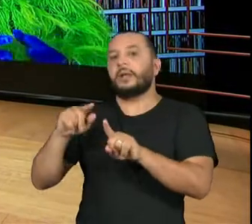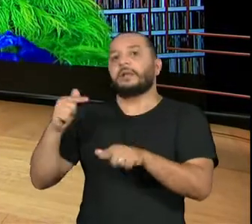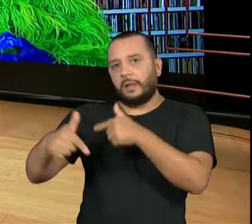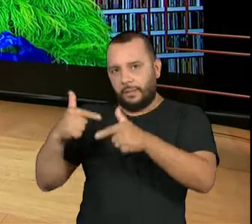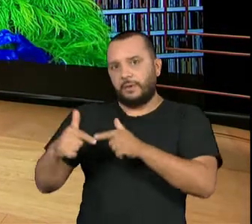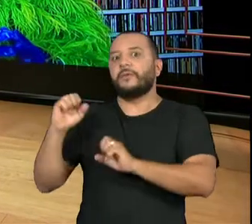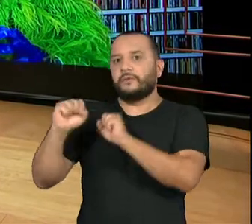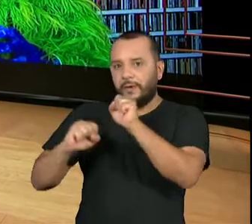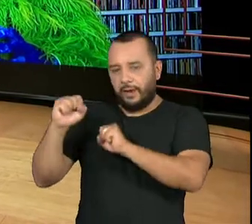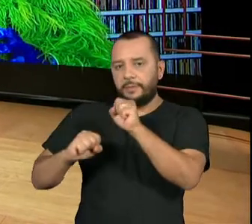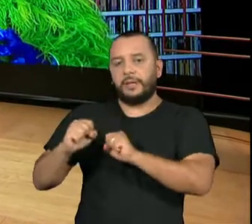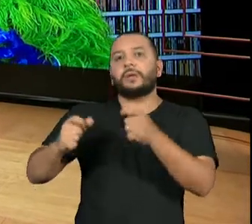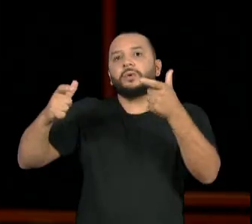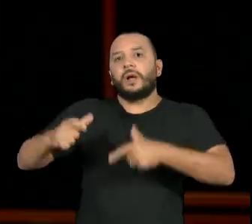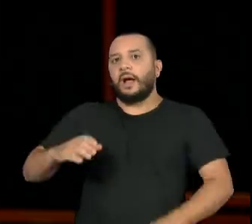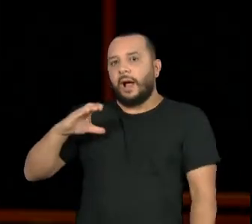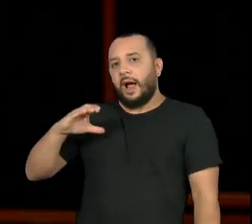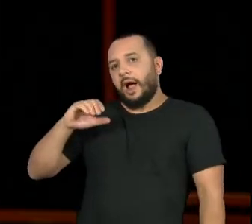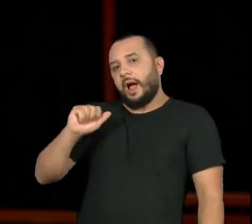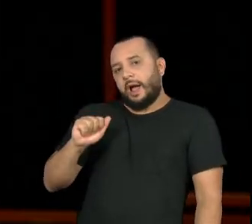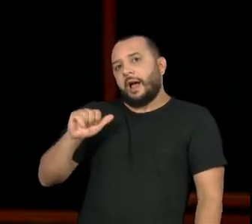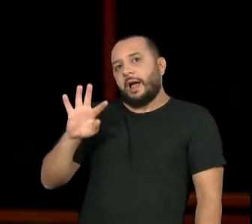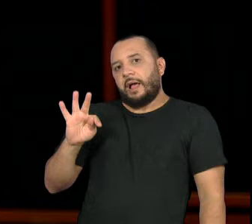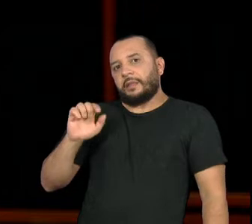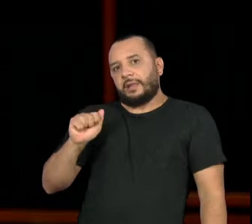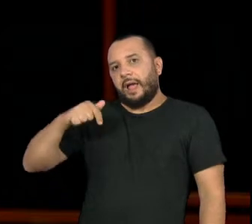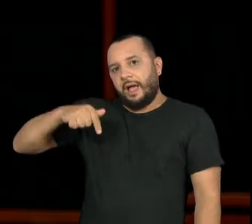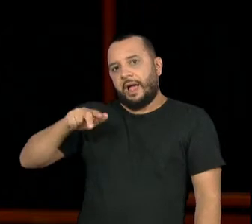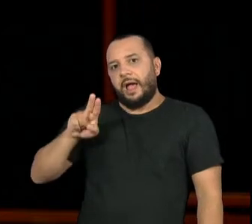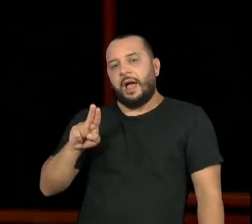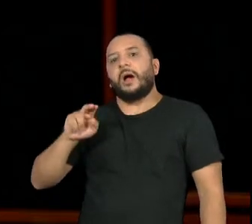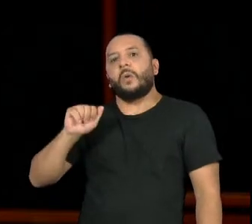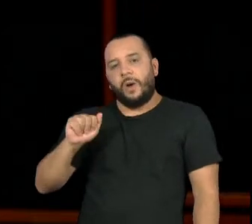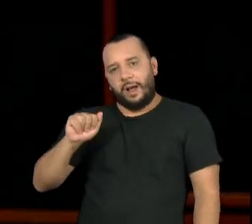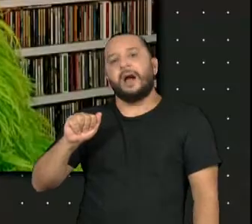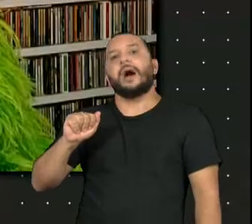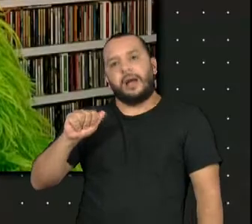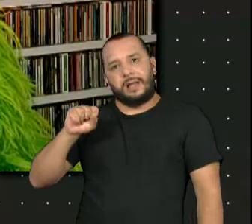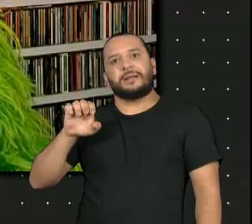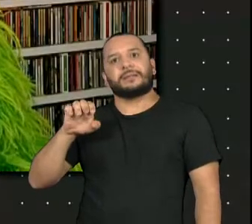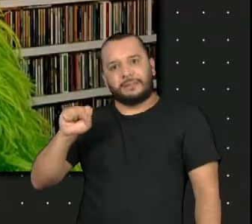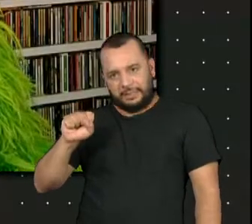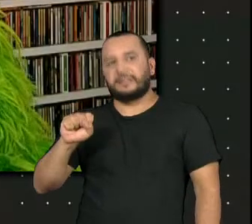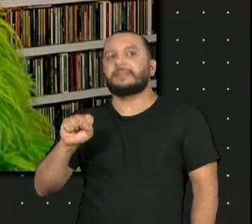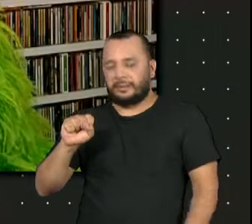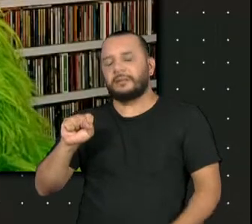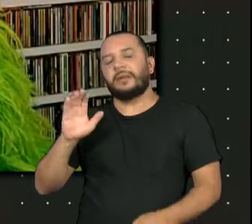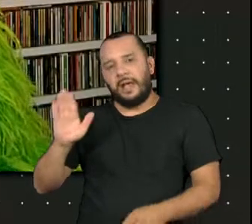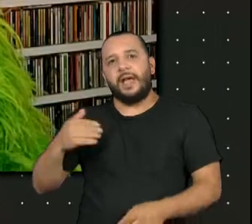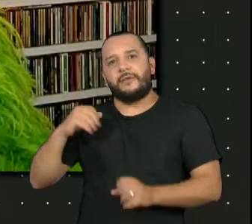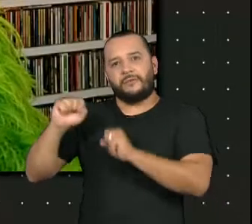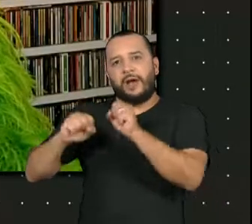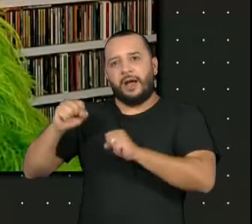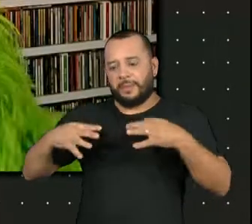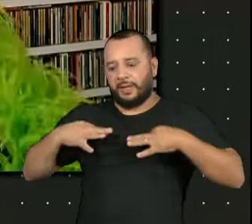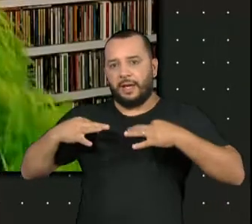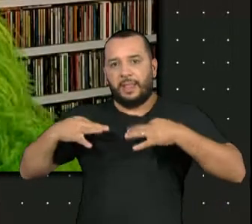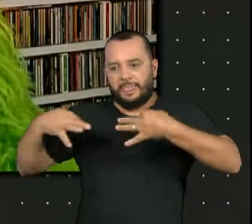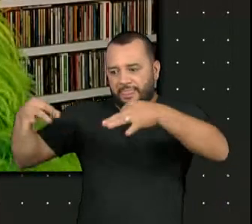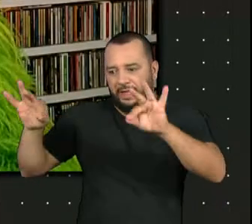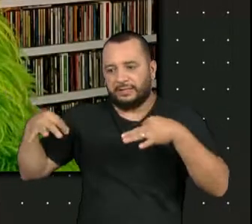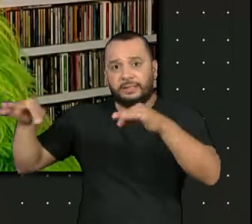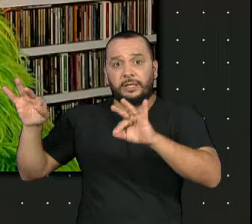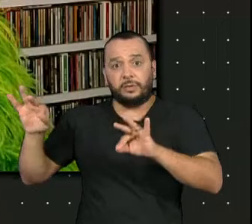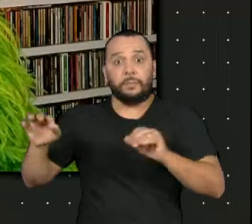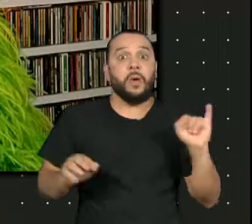de fábricas de tecido, né? E meu pai e meus irmãos estudaram também, tocavam na